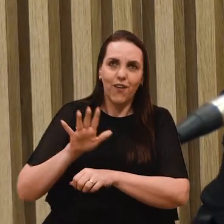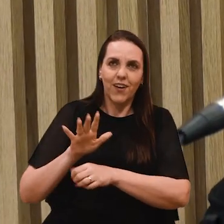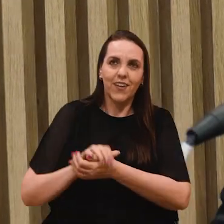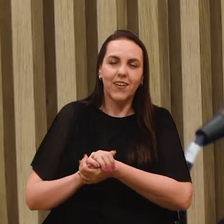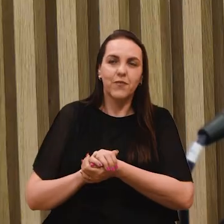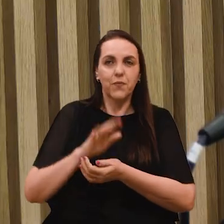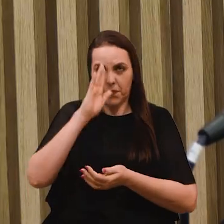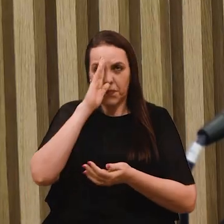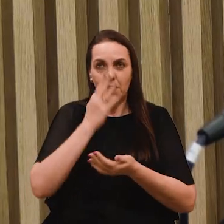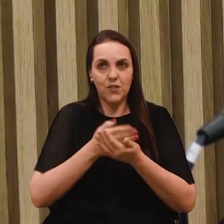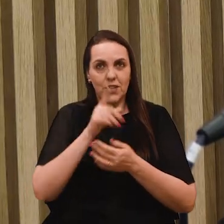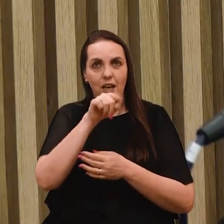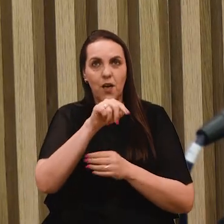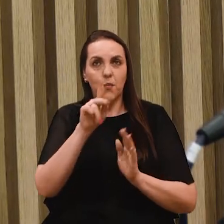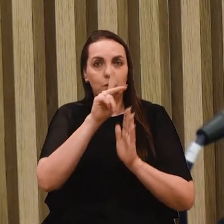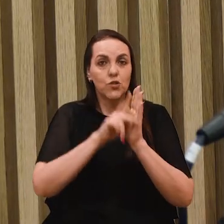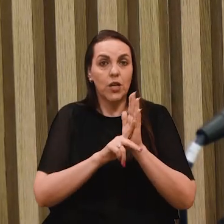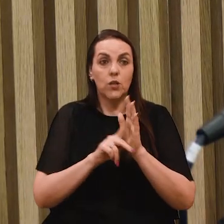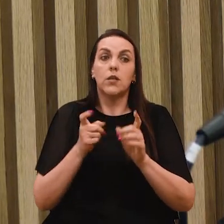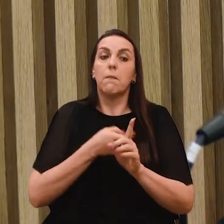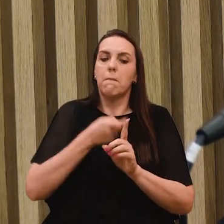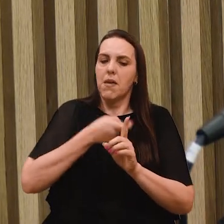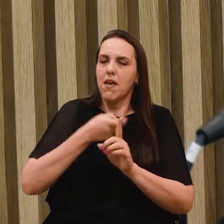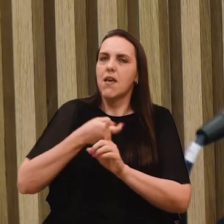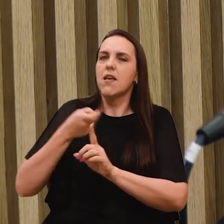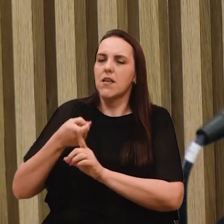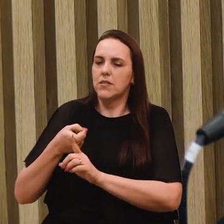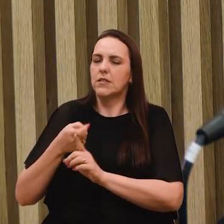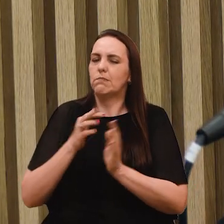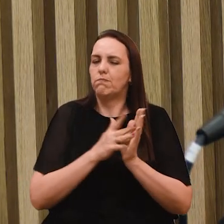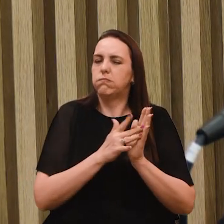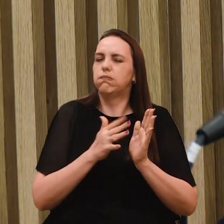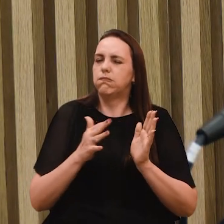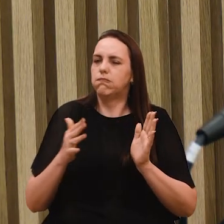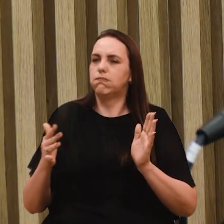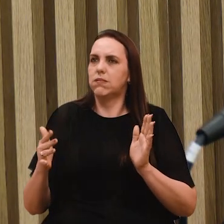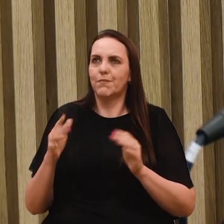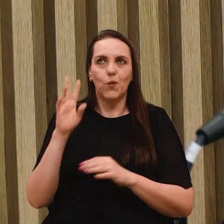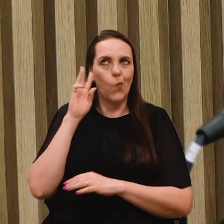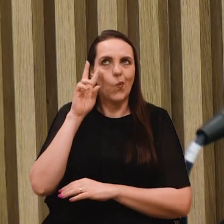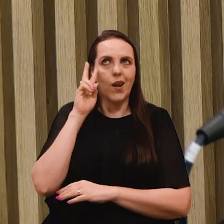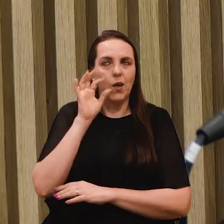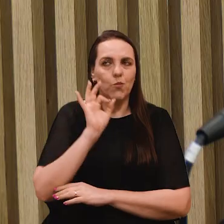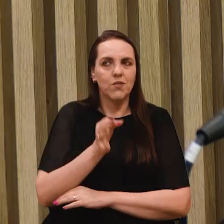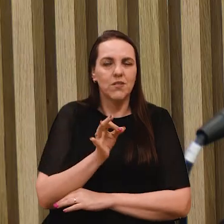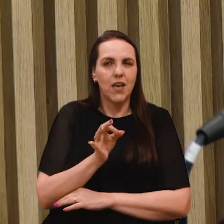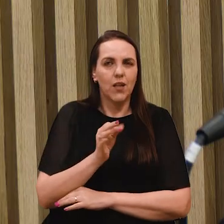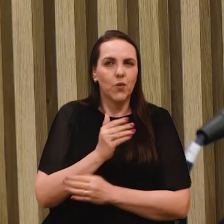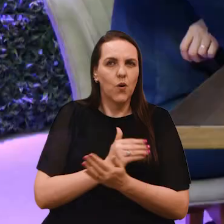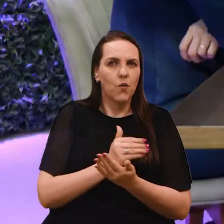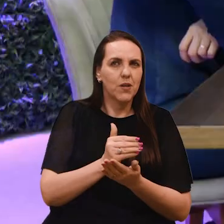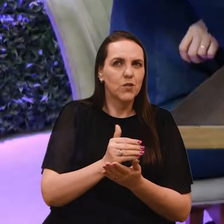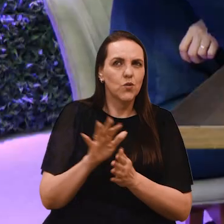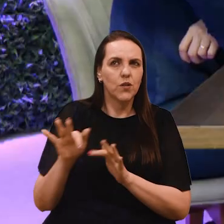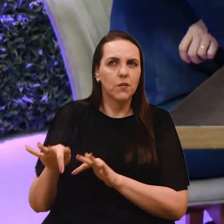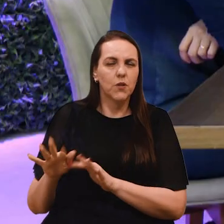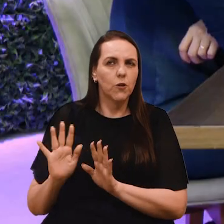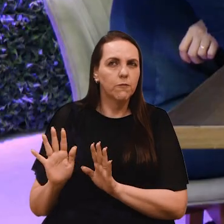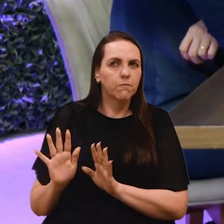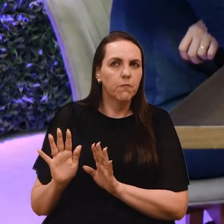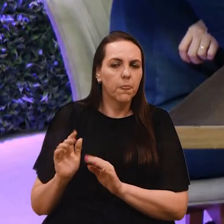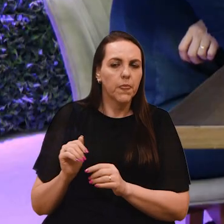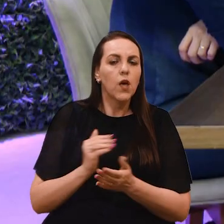acho que o projeto todo levou alguns meses. Agora me falha a memória quando que ele começou e quando que ele concluiu. Começou bem no início do ano, ali a